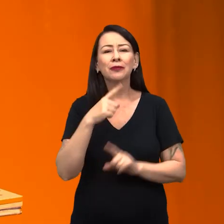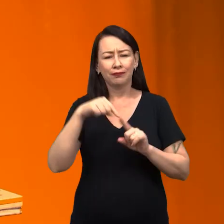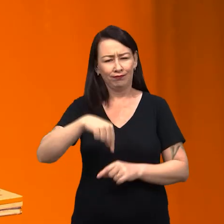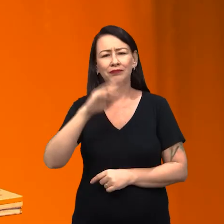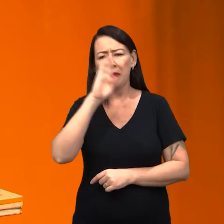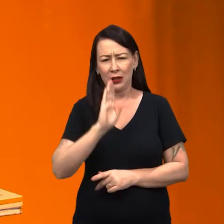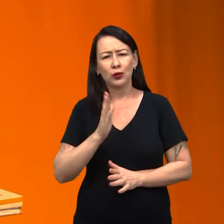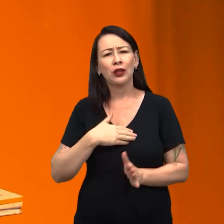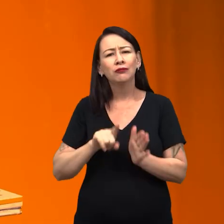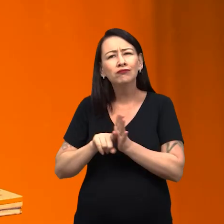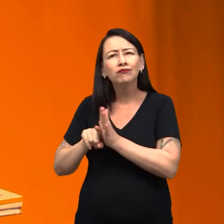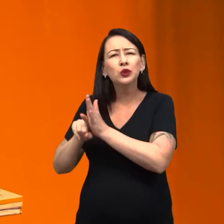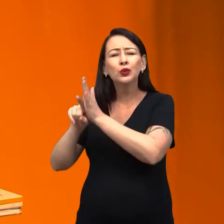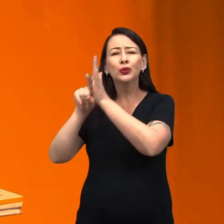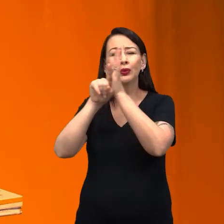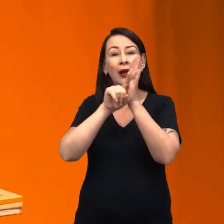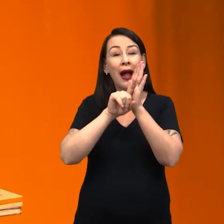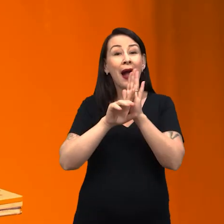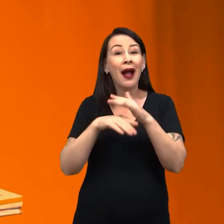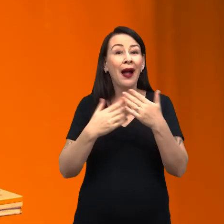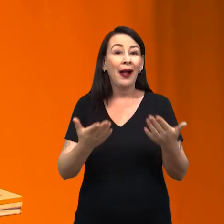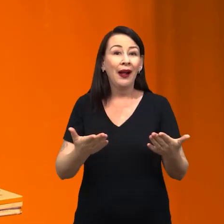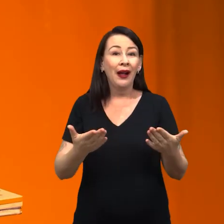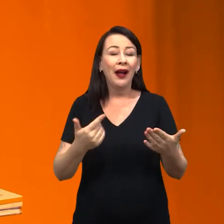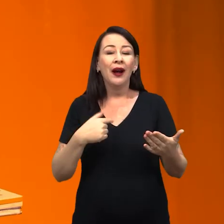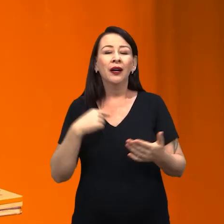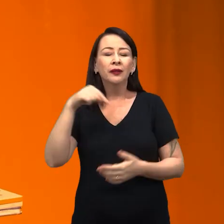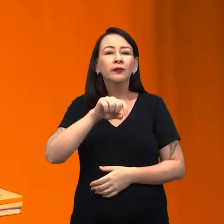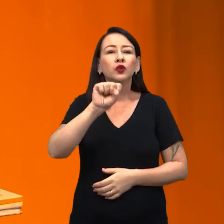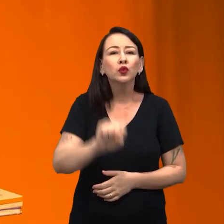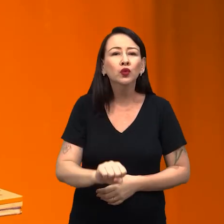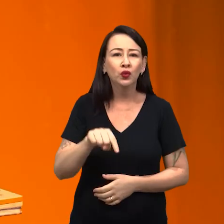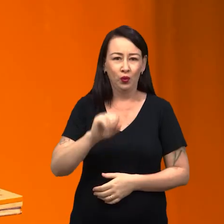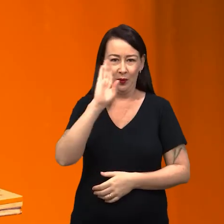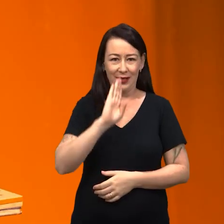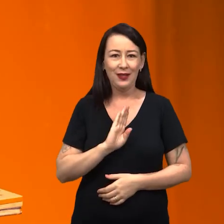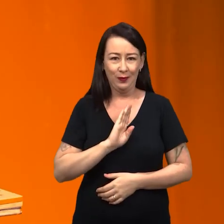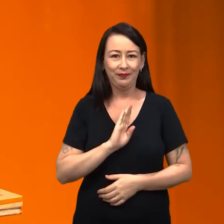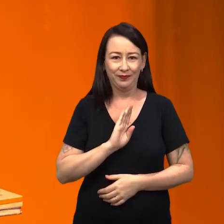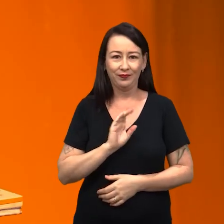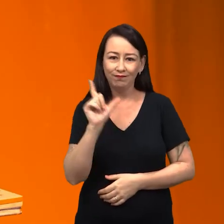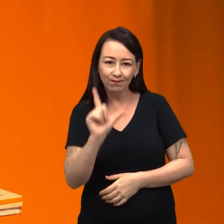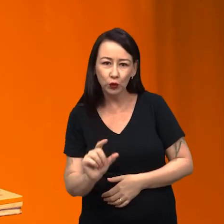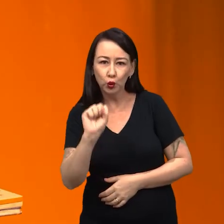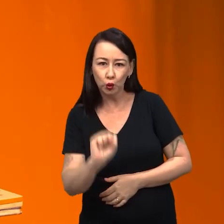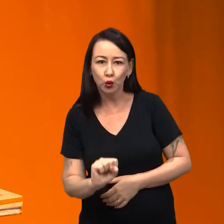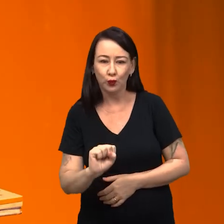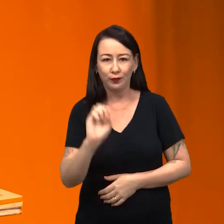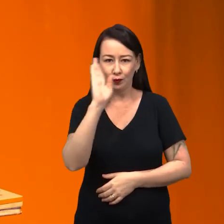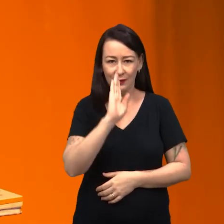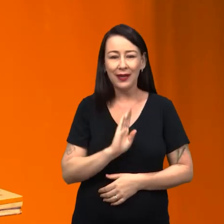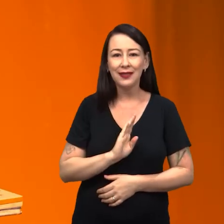afora e chegou um momento que eu quis ir para o sul do Brasil. Então, no sul do Brasil, por